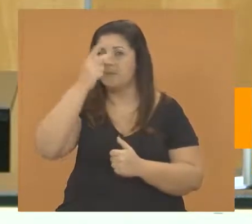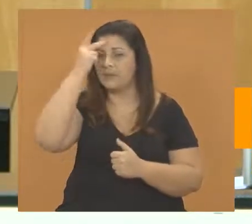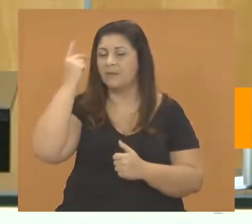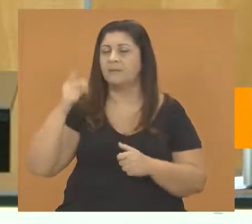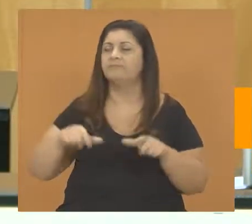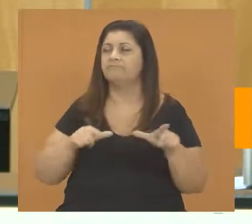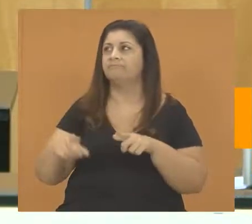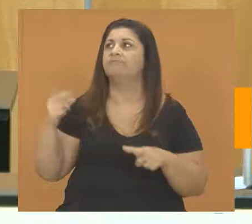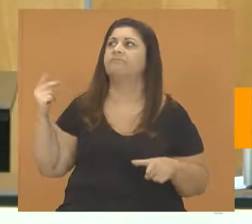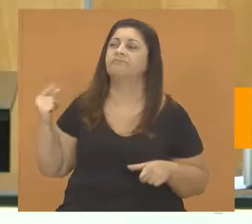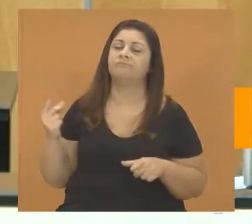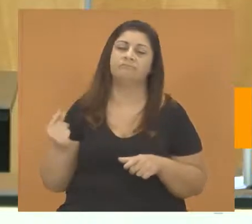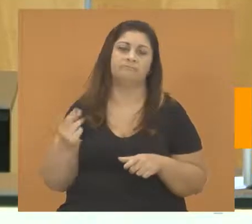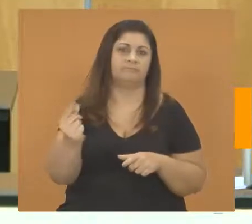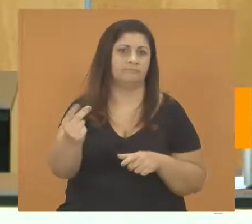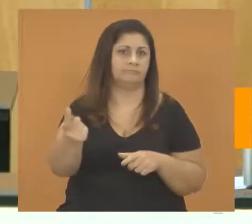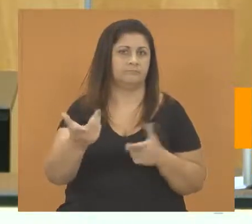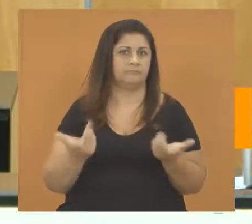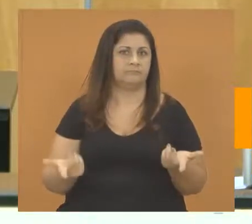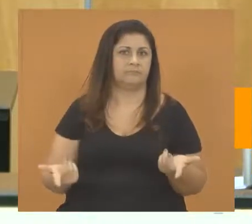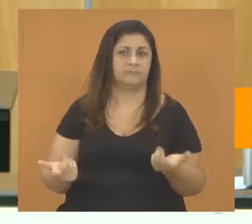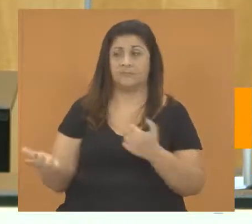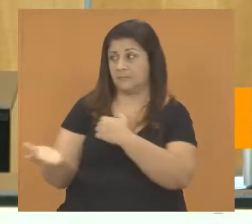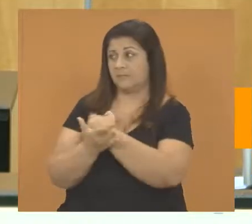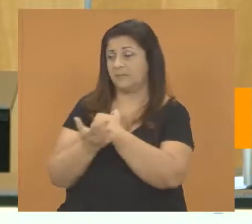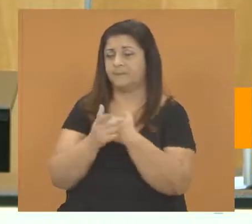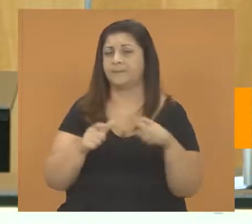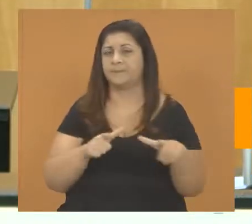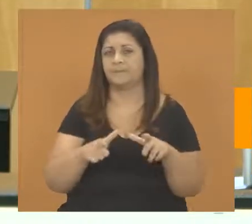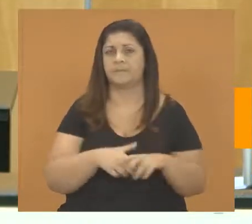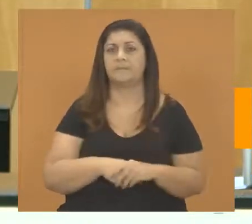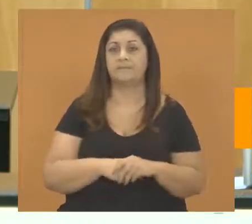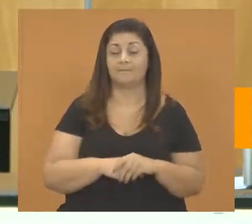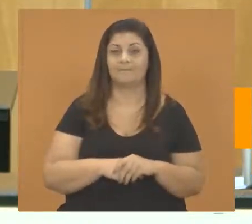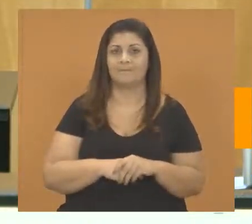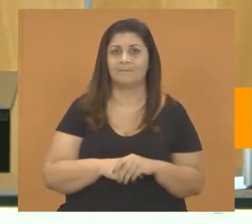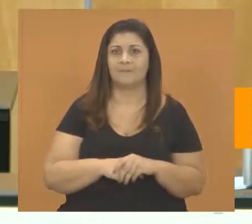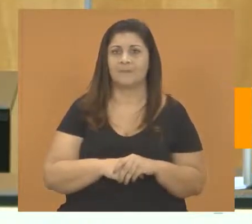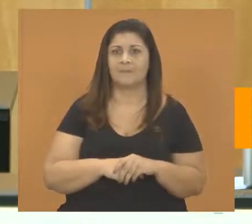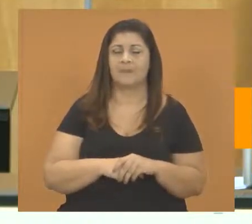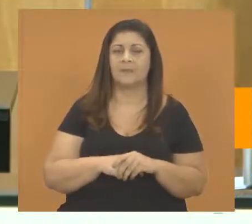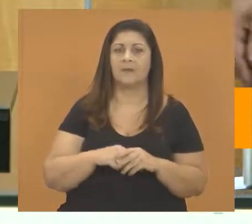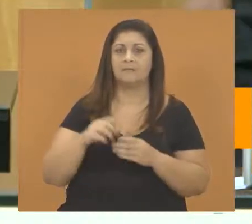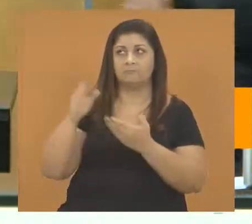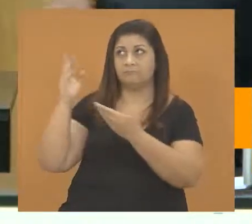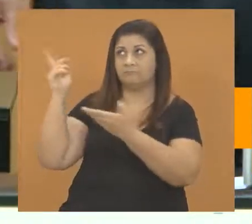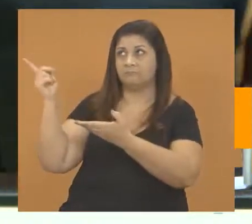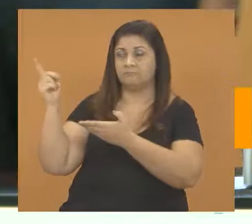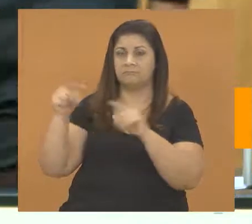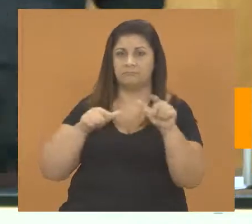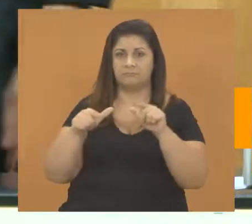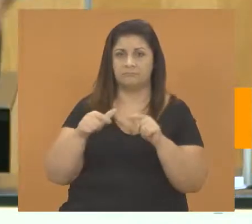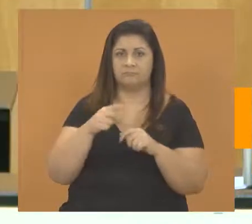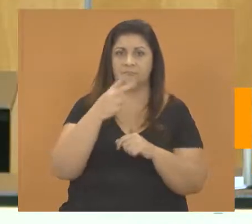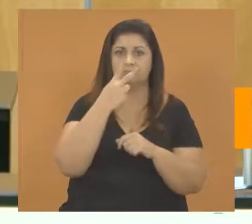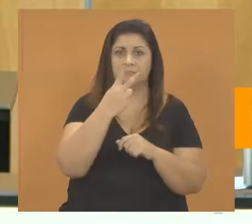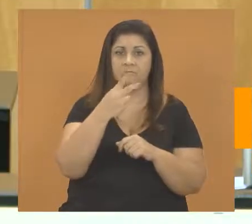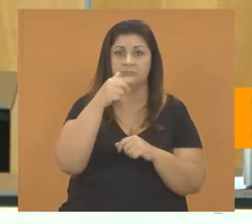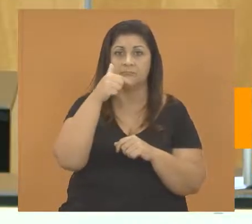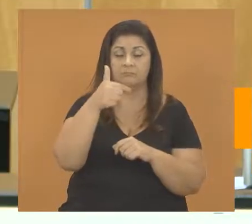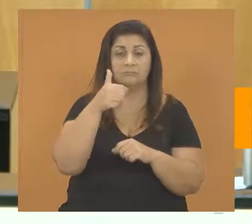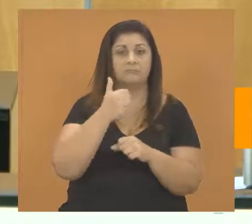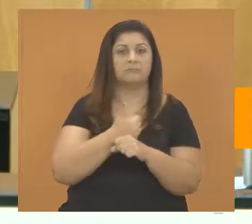tempo na experiência da execução do trabalho no seu dia a dia eu sou funcionária pública 27 anos 25 anos só